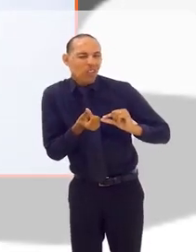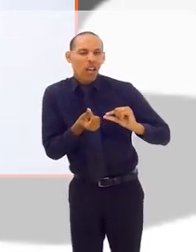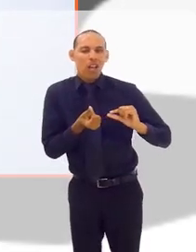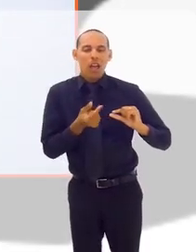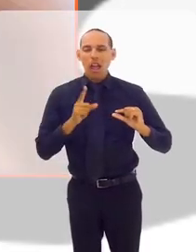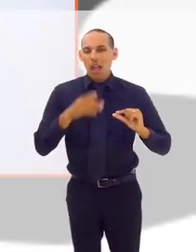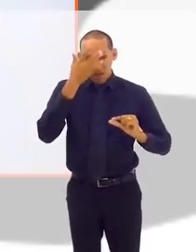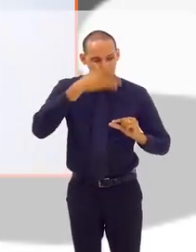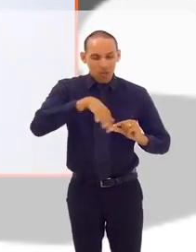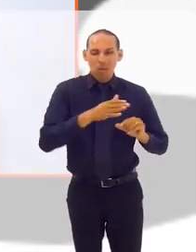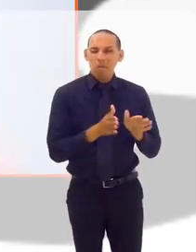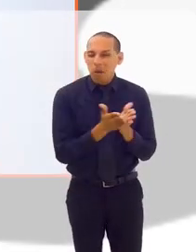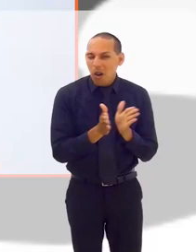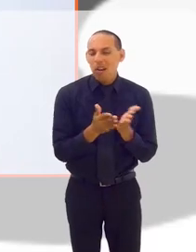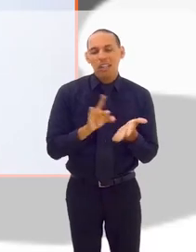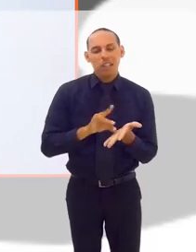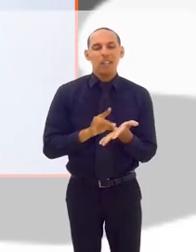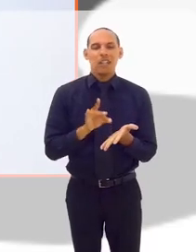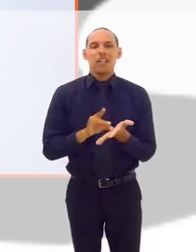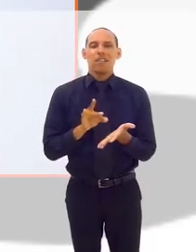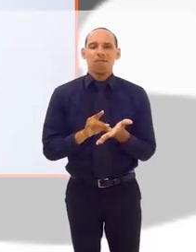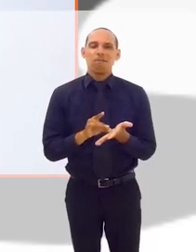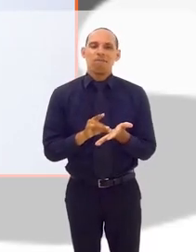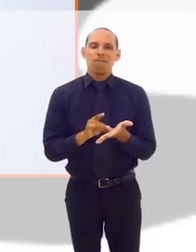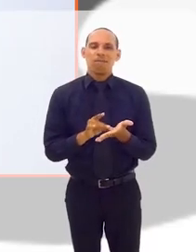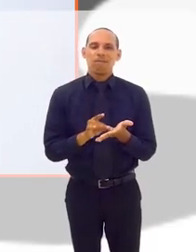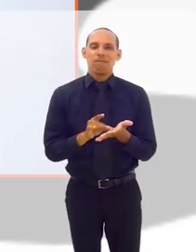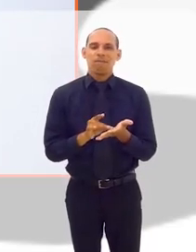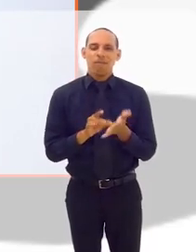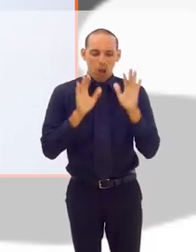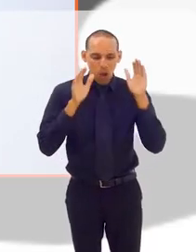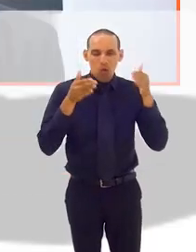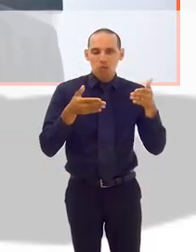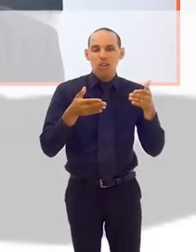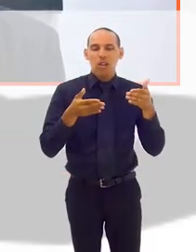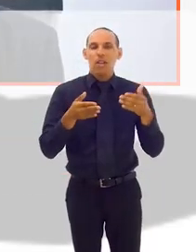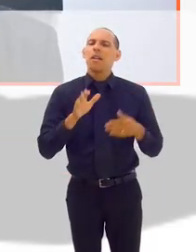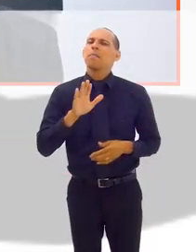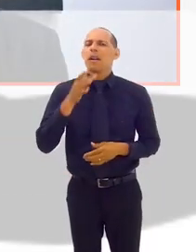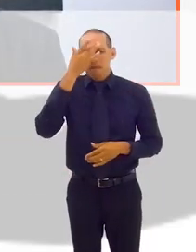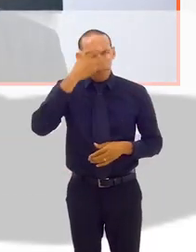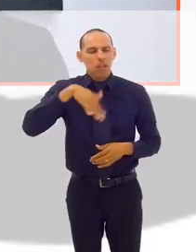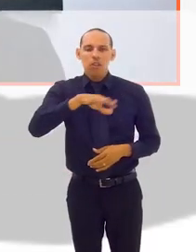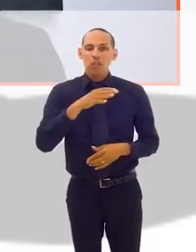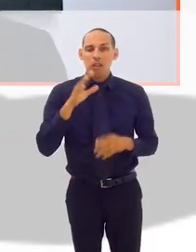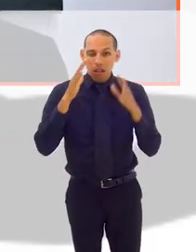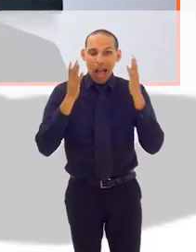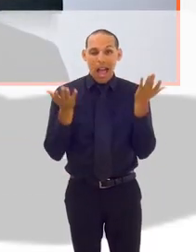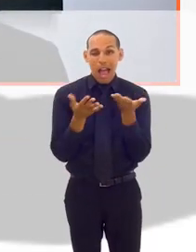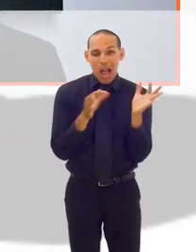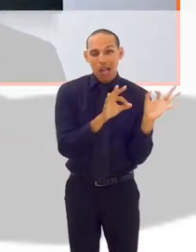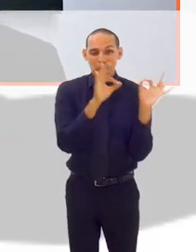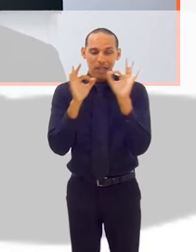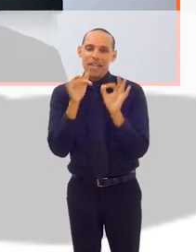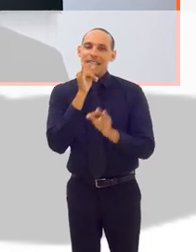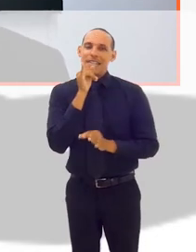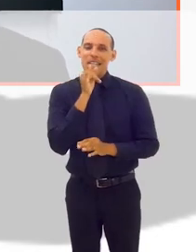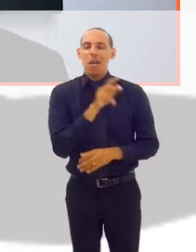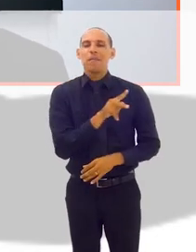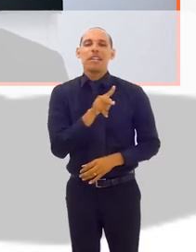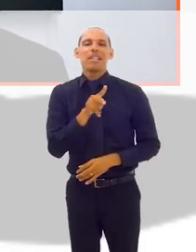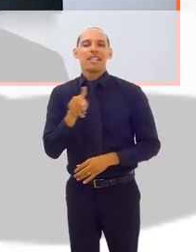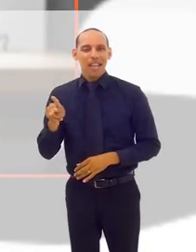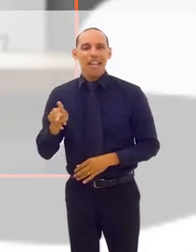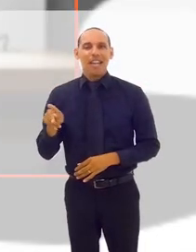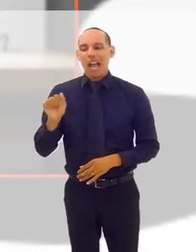baixíssima renda. É para um público específico, né, a priori. Mas como que alguém que está nos assistindo, por exemplo, os presidentes